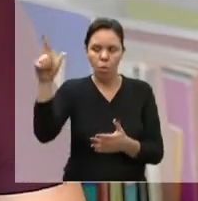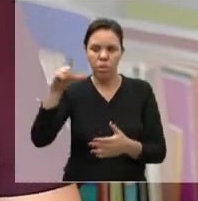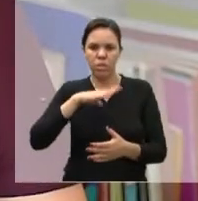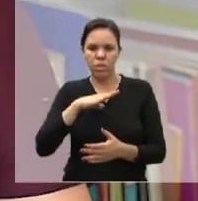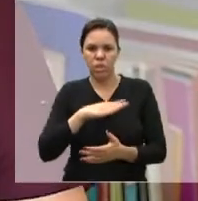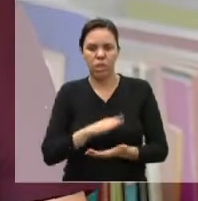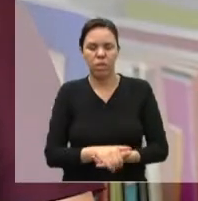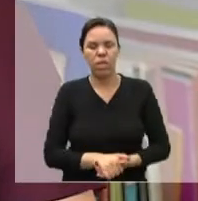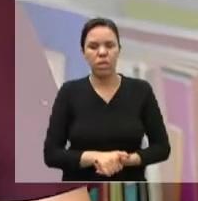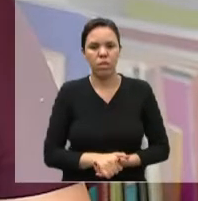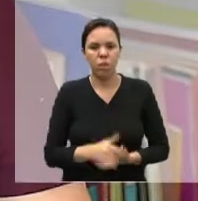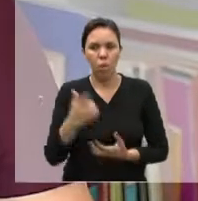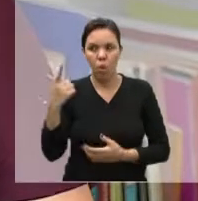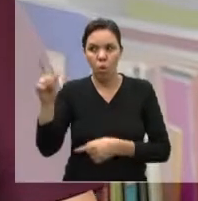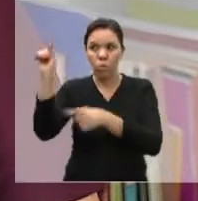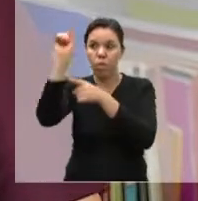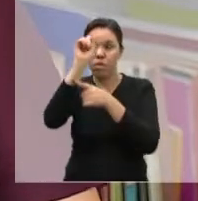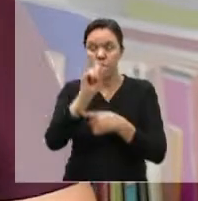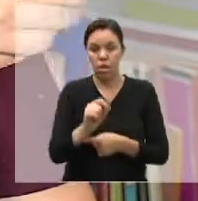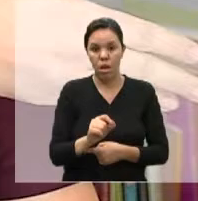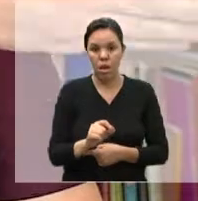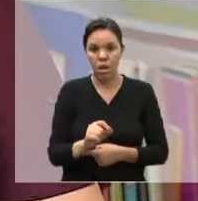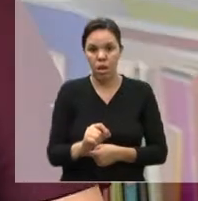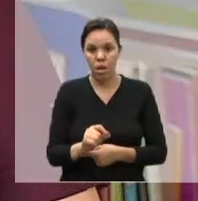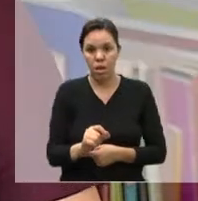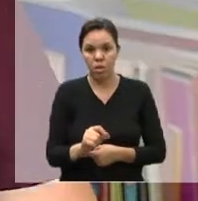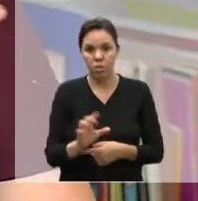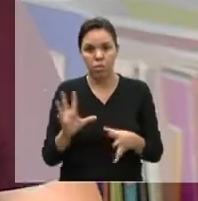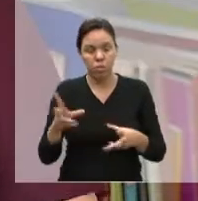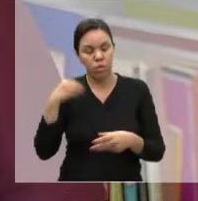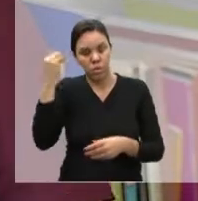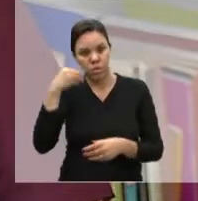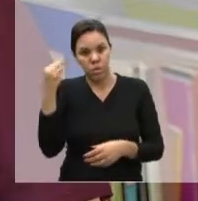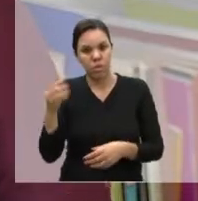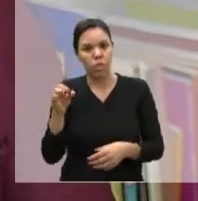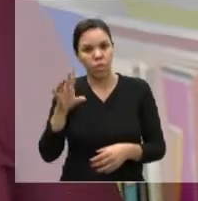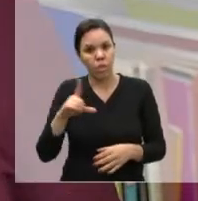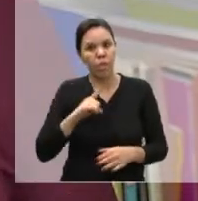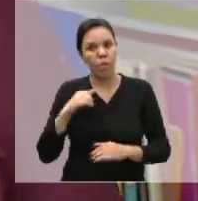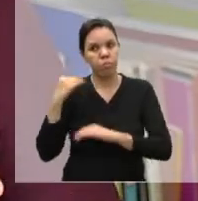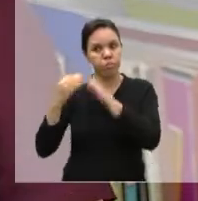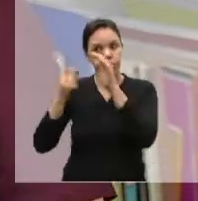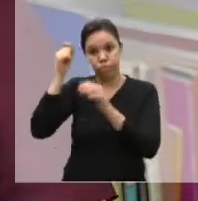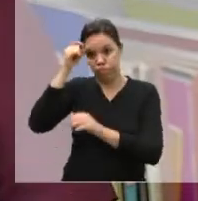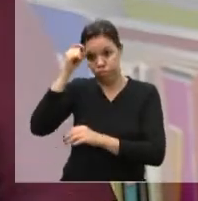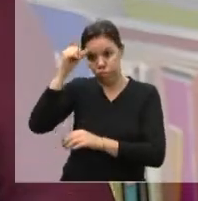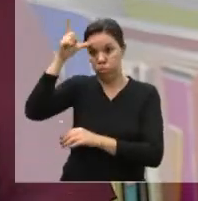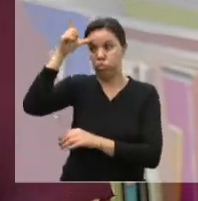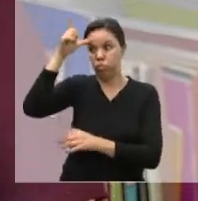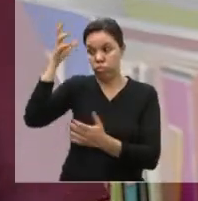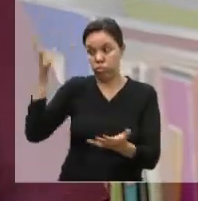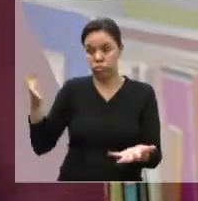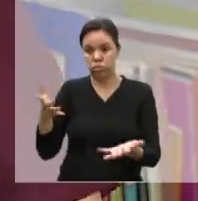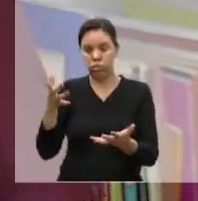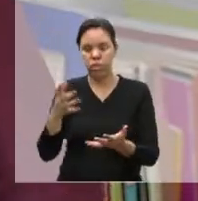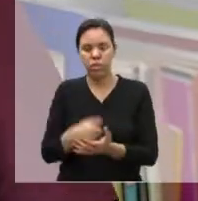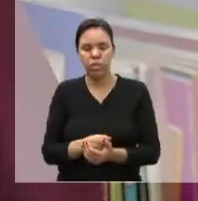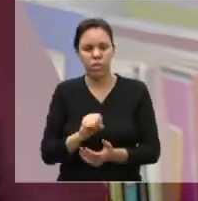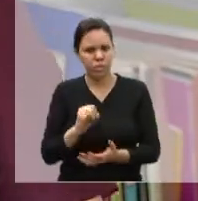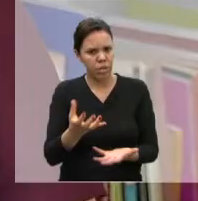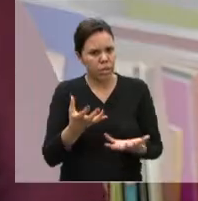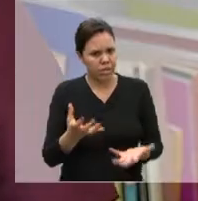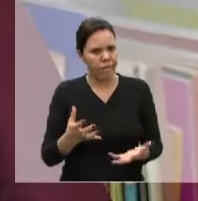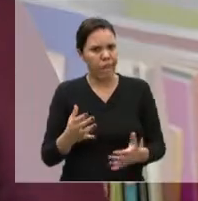você quer desenvolver alguma política ou você quer fazer alguma construção em uma área de periferia, olha só a importância de você